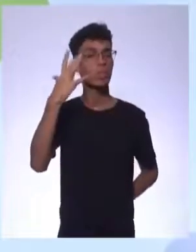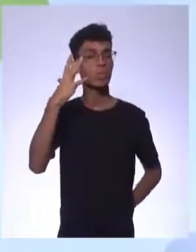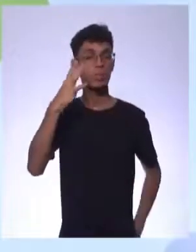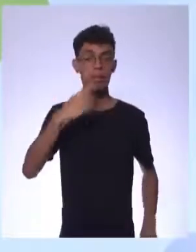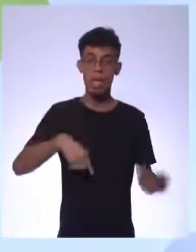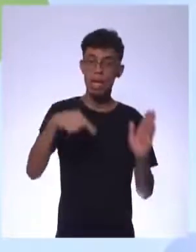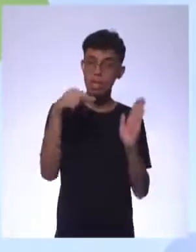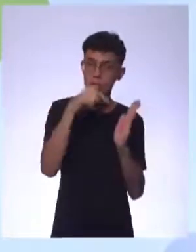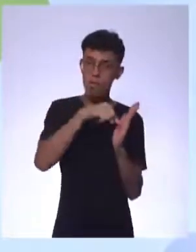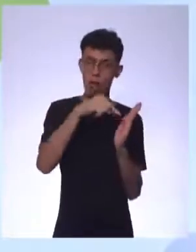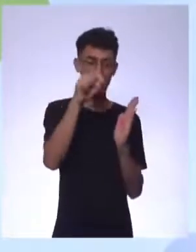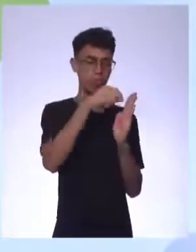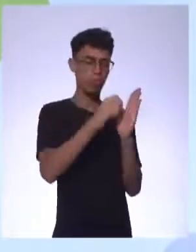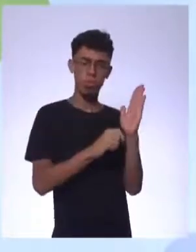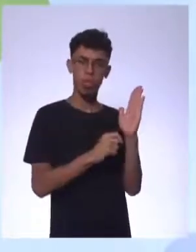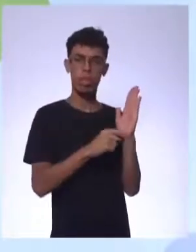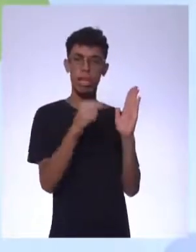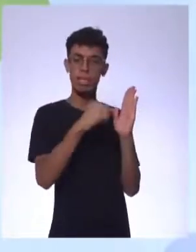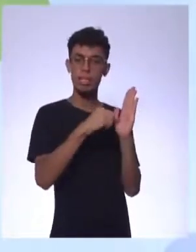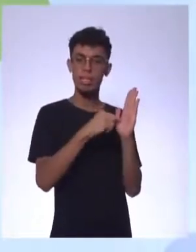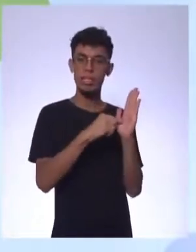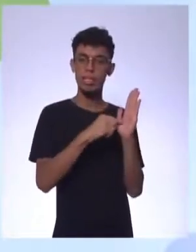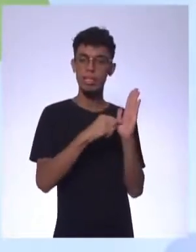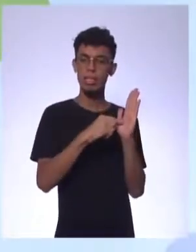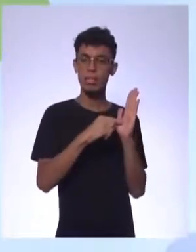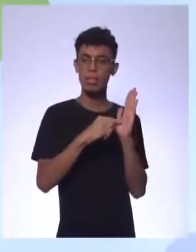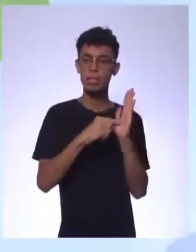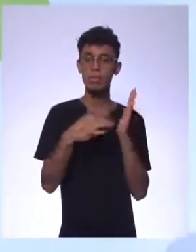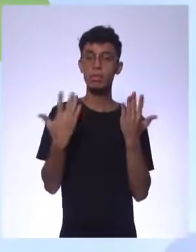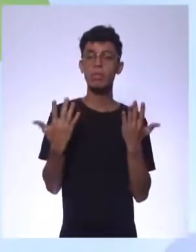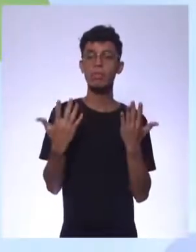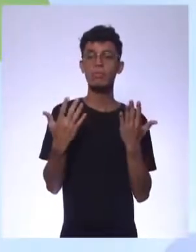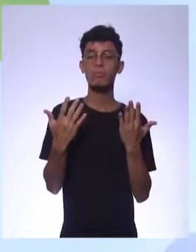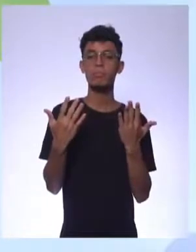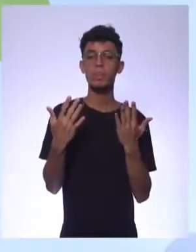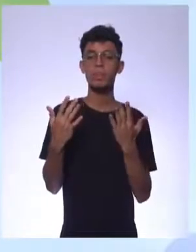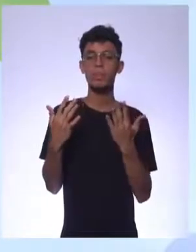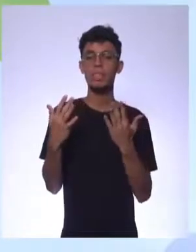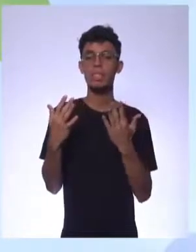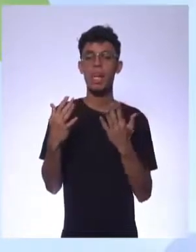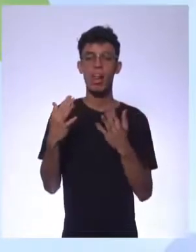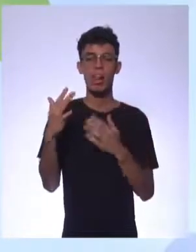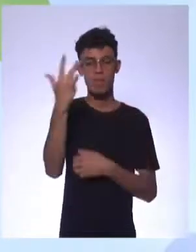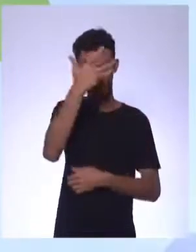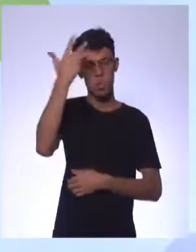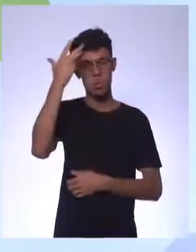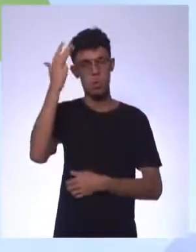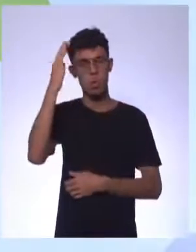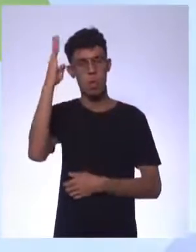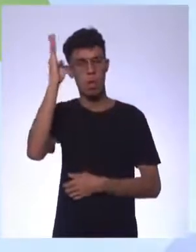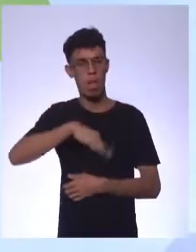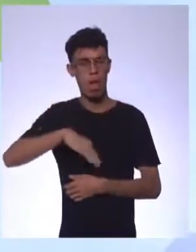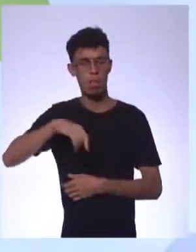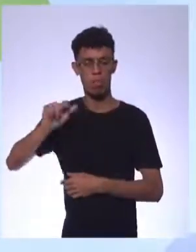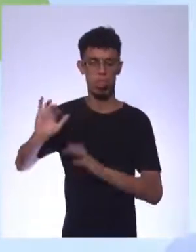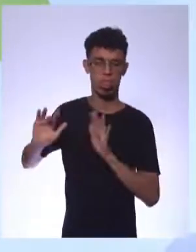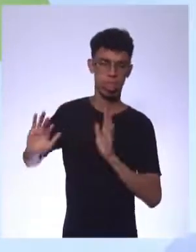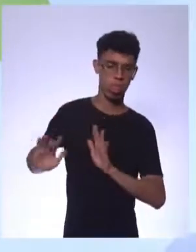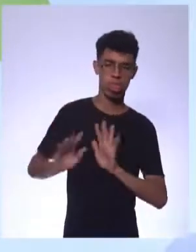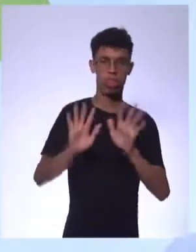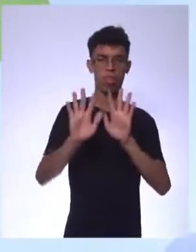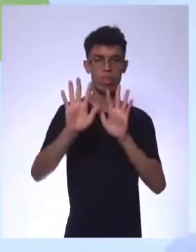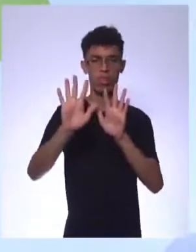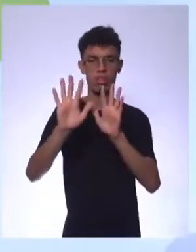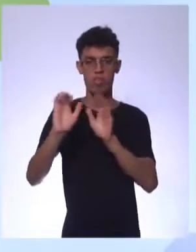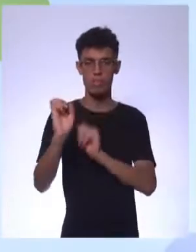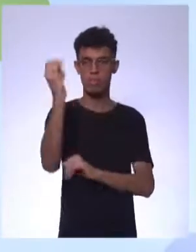né? Olha, o World Trade Center não caiu por causa de ataques terroristas. Olha, sei lá, é complicado a